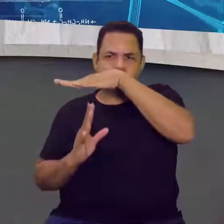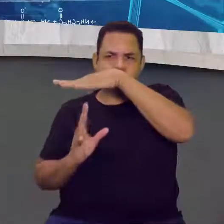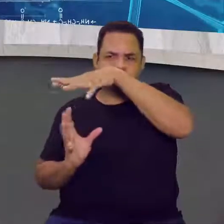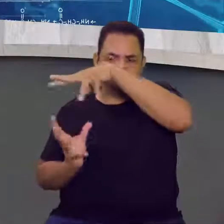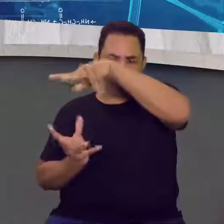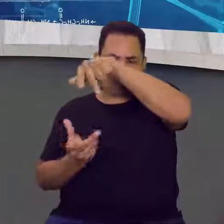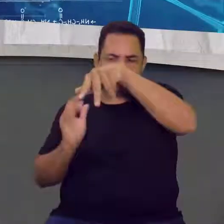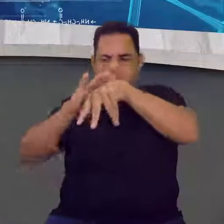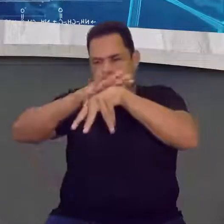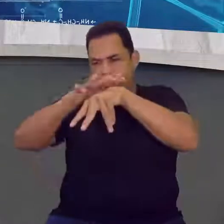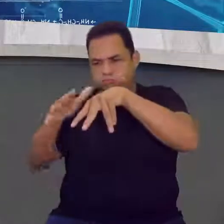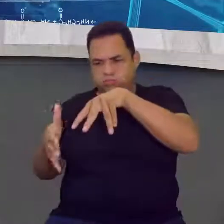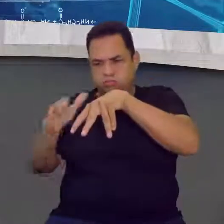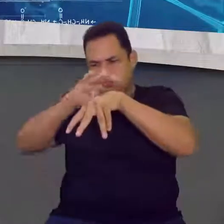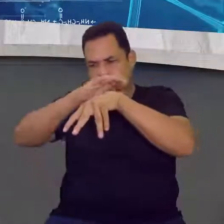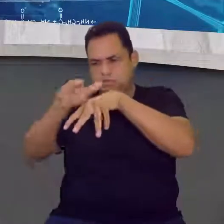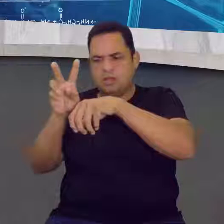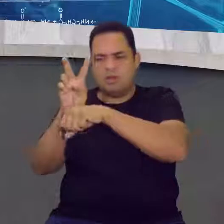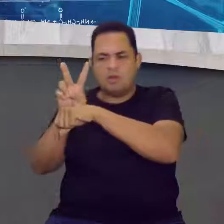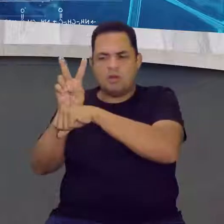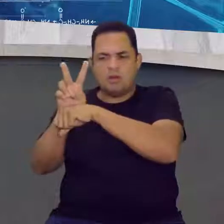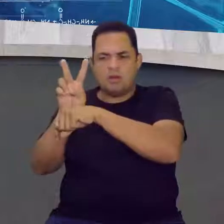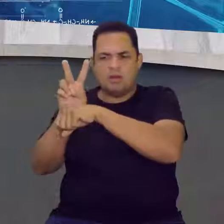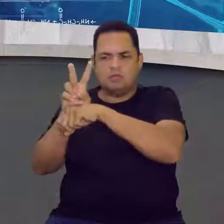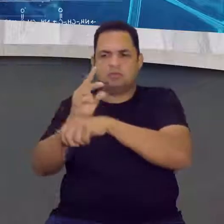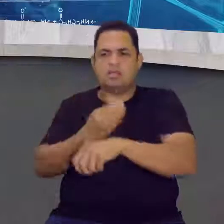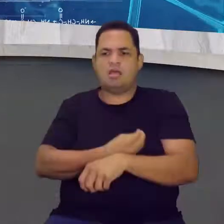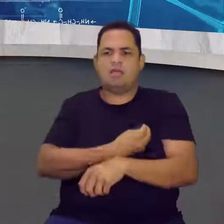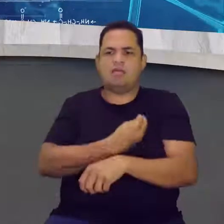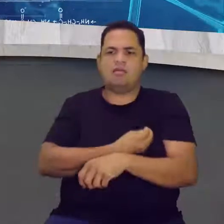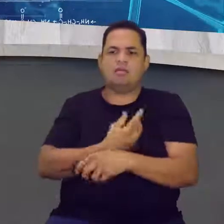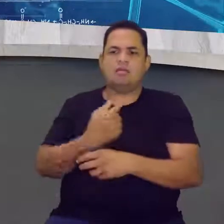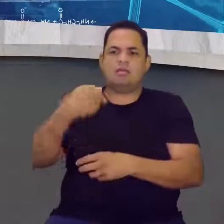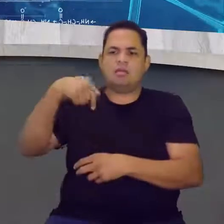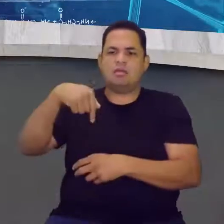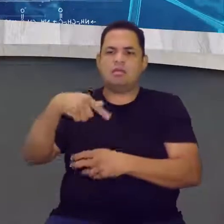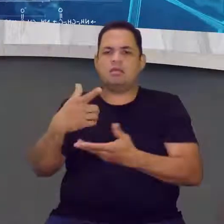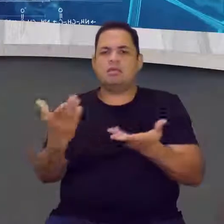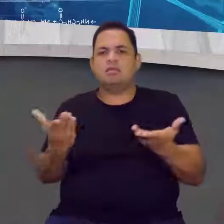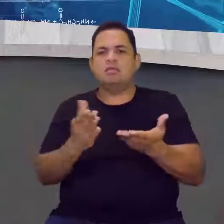para proteger a vida na Terra. Então o ozônio ele tem um papel